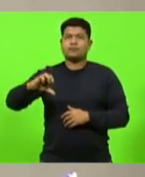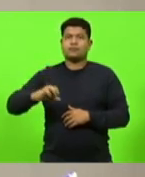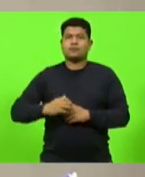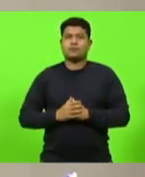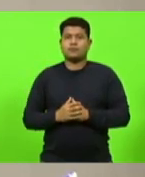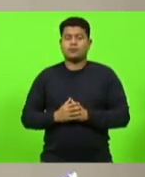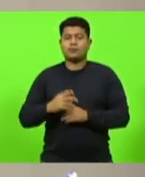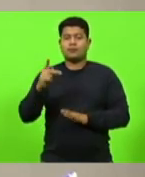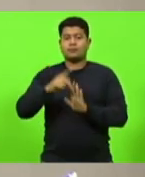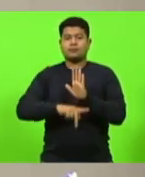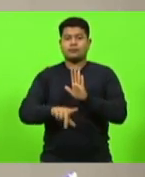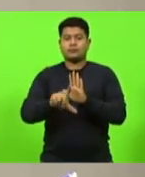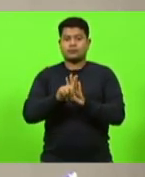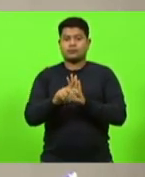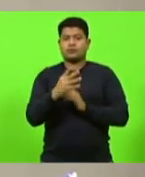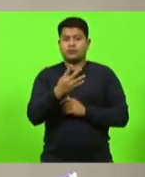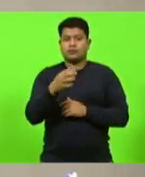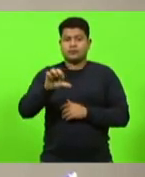projeto de lei